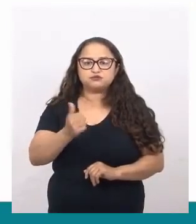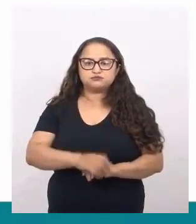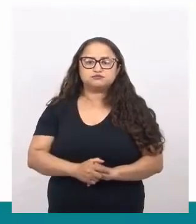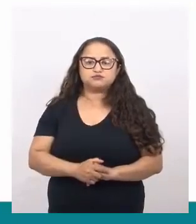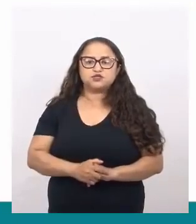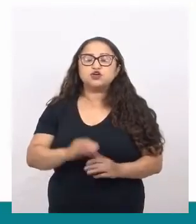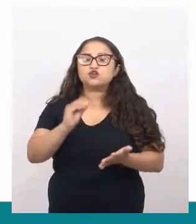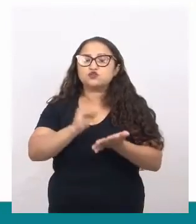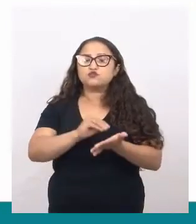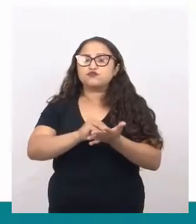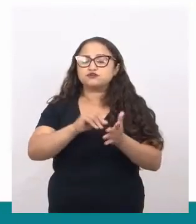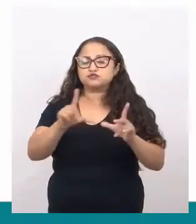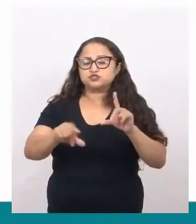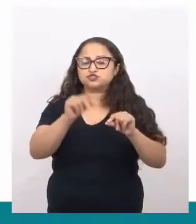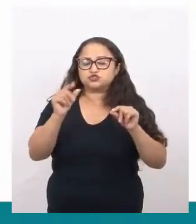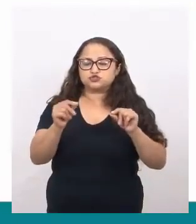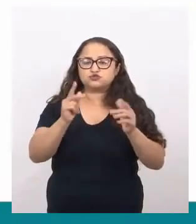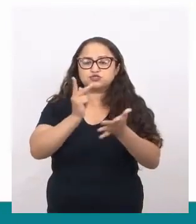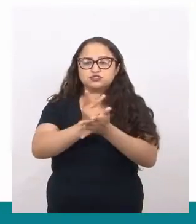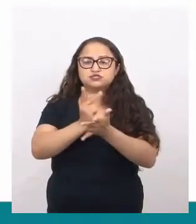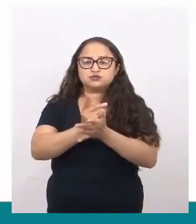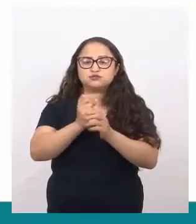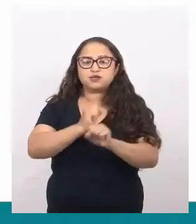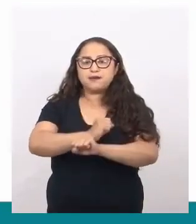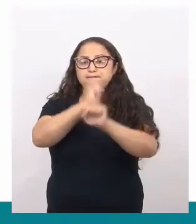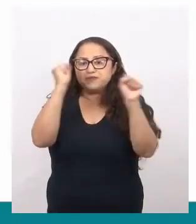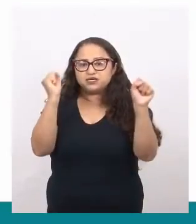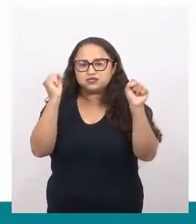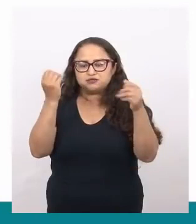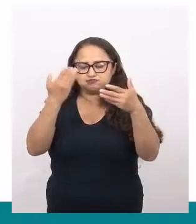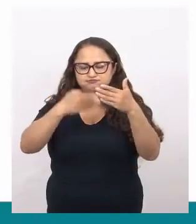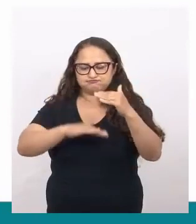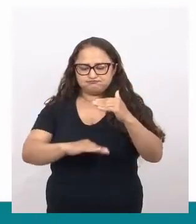falta de opção, ele jogar o manhã lá para baixo. Pode passar.